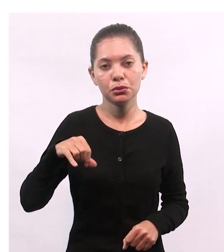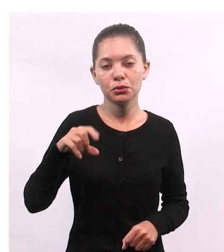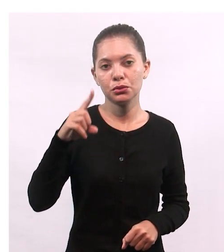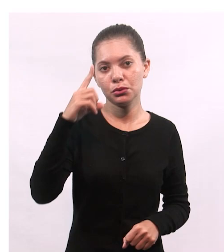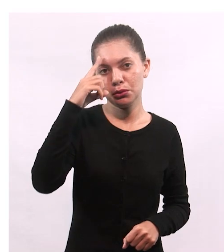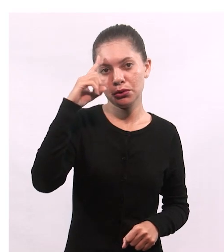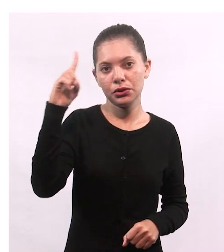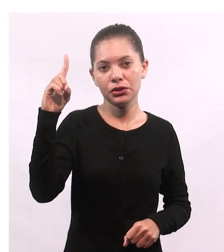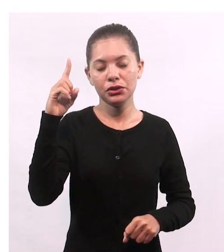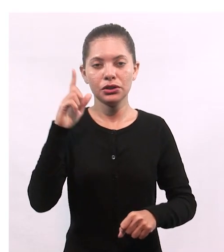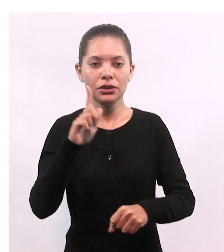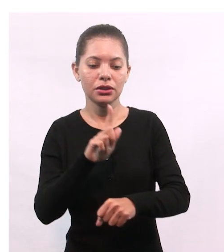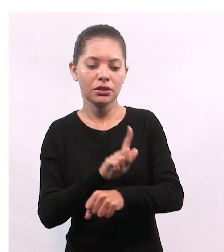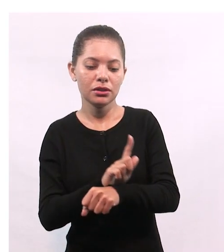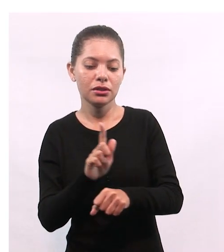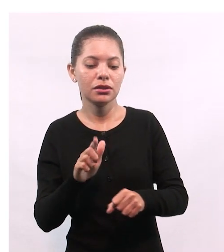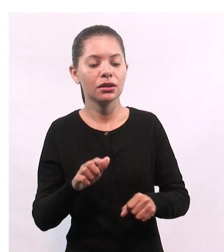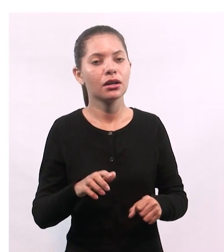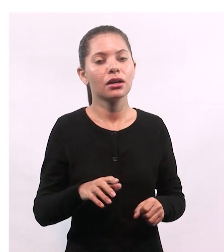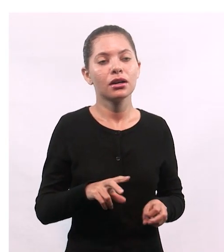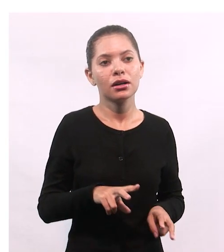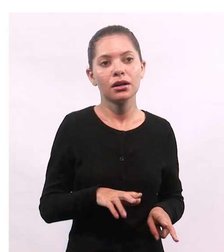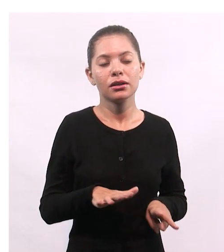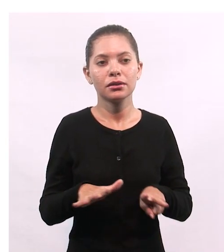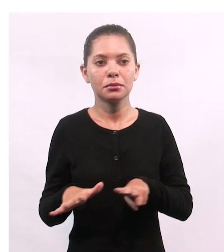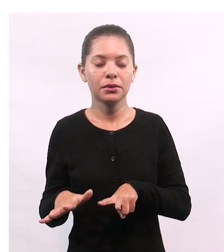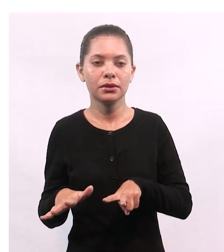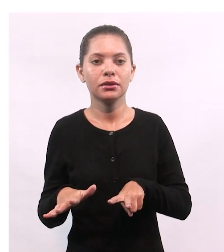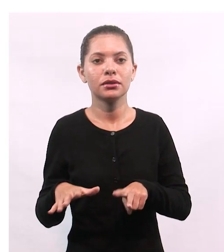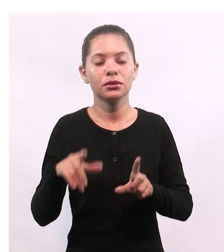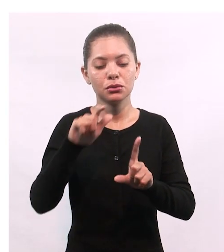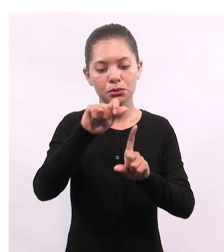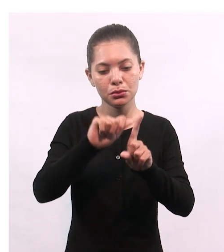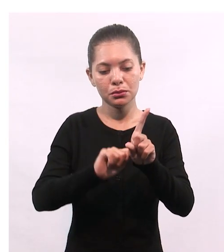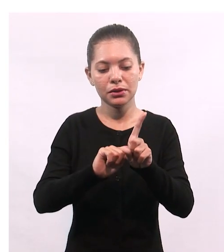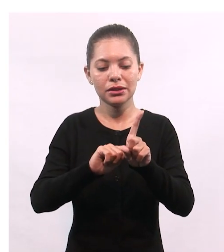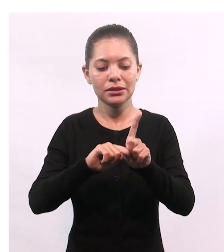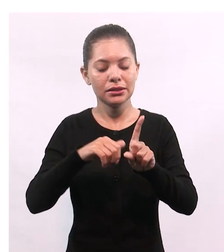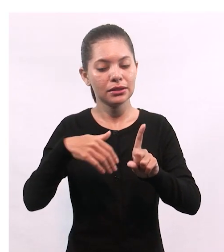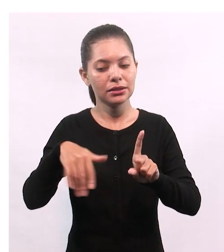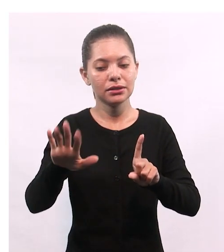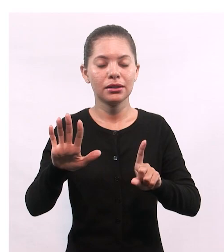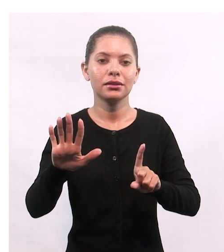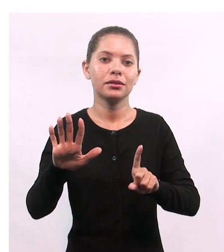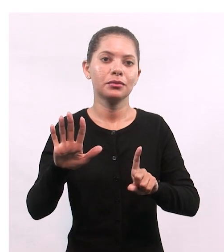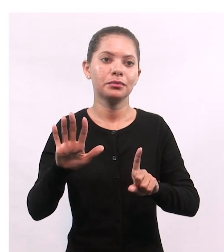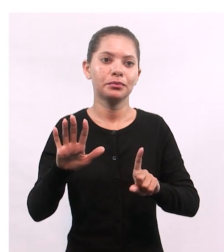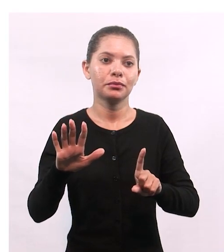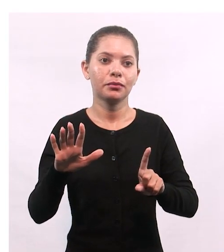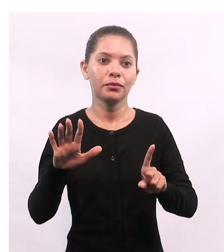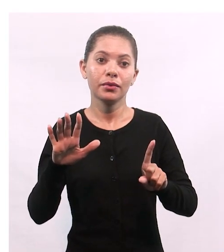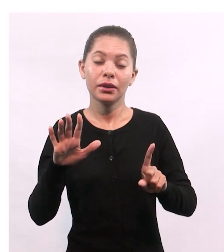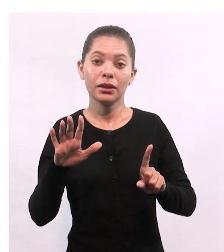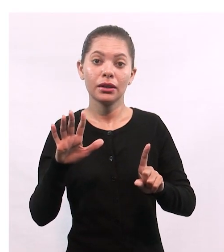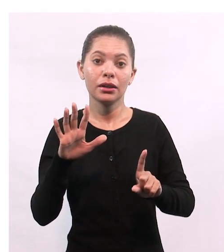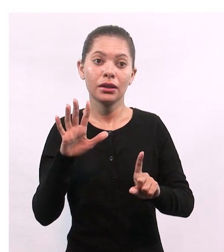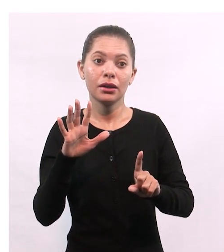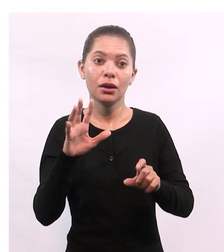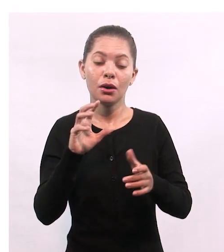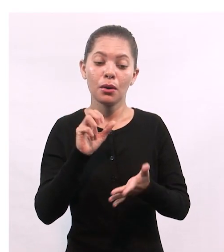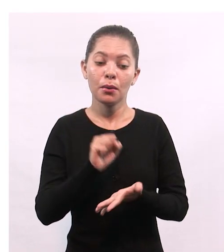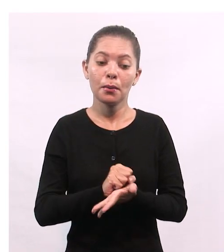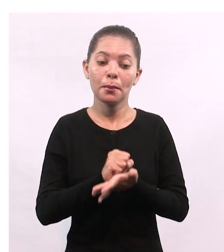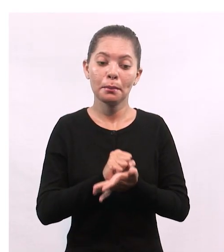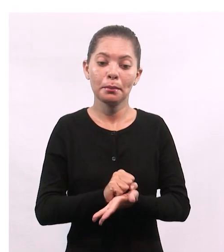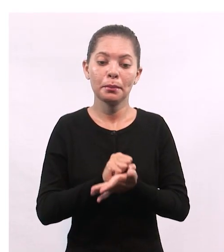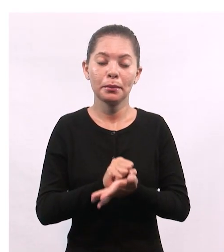os dias, as semanas, os meses, etc. Quando a gente quer medir capacidade ou volume, a